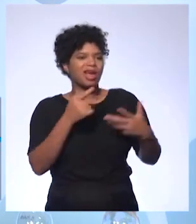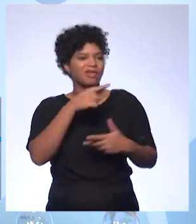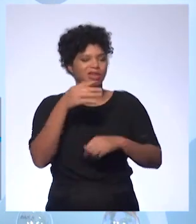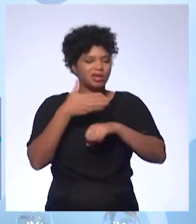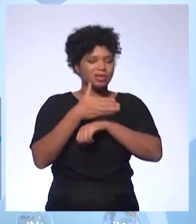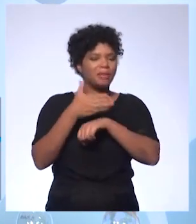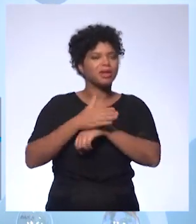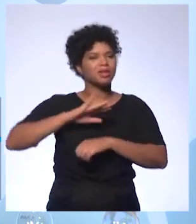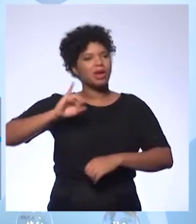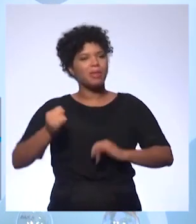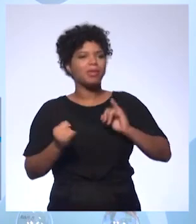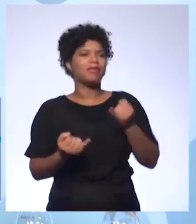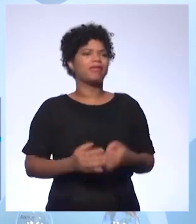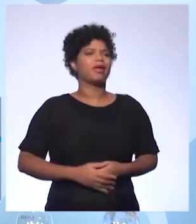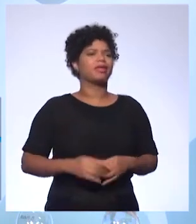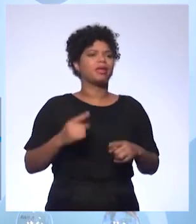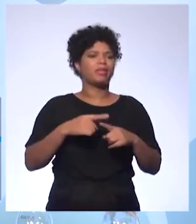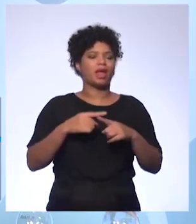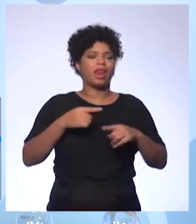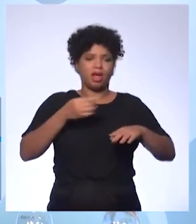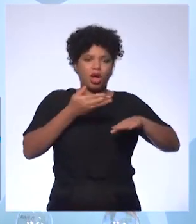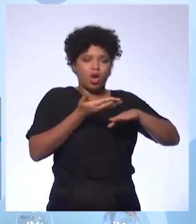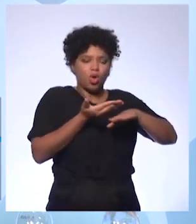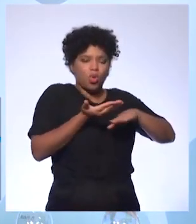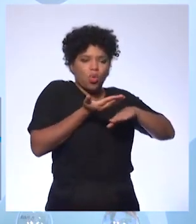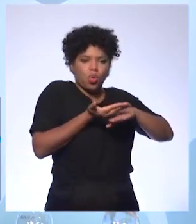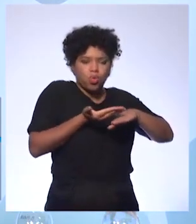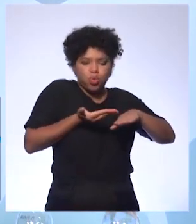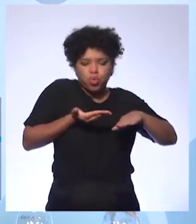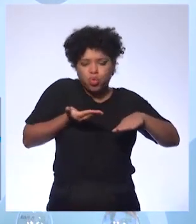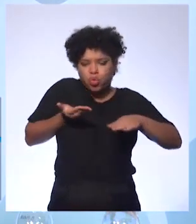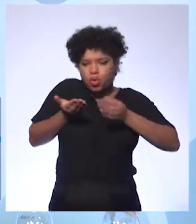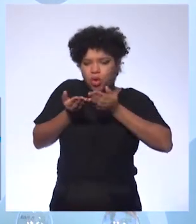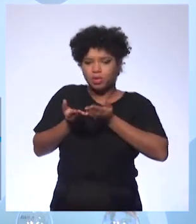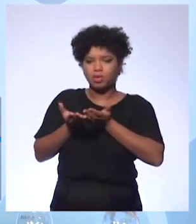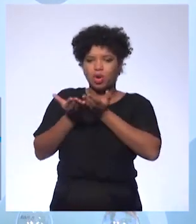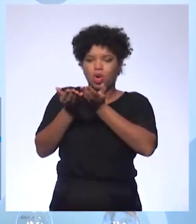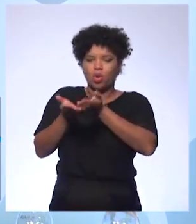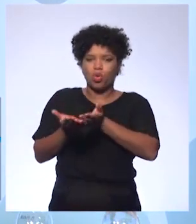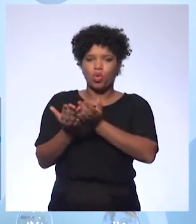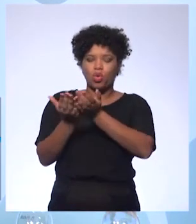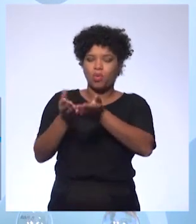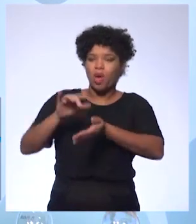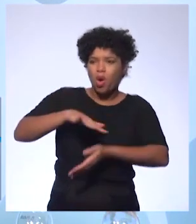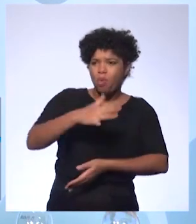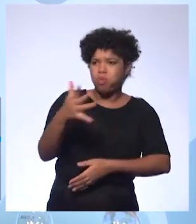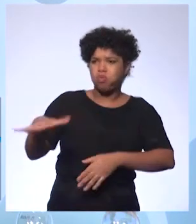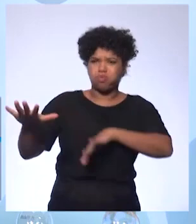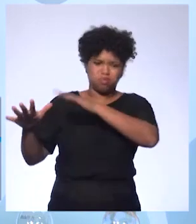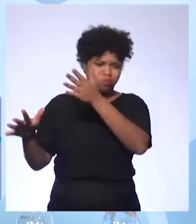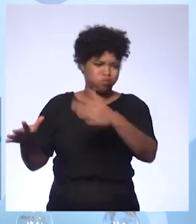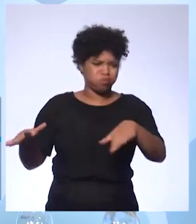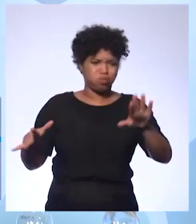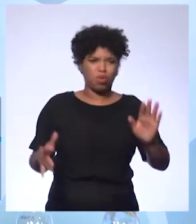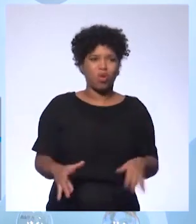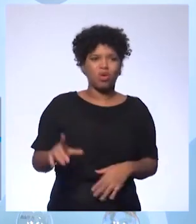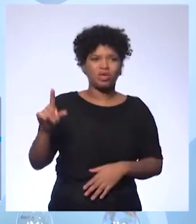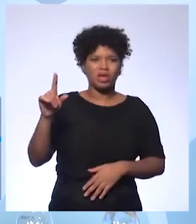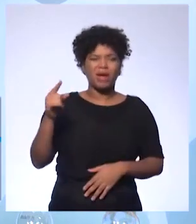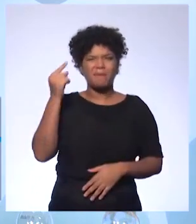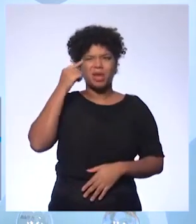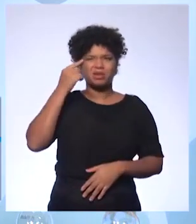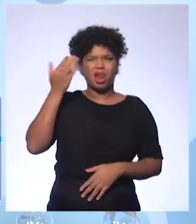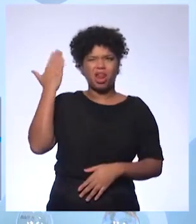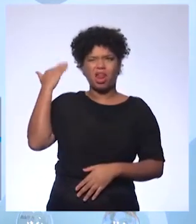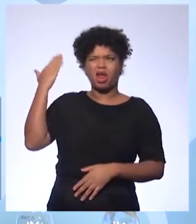momento que a gente tira o barquinho do Porto Seguro e adentra ao mar, né, o oceano, se a gente pensar lá